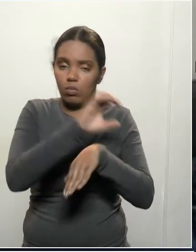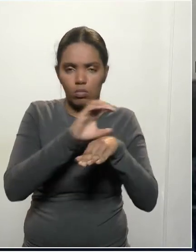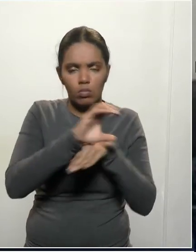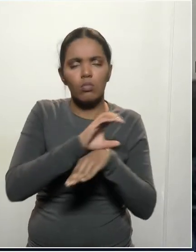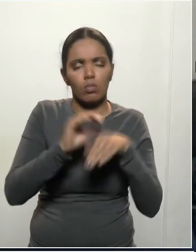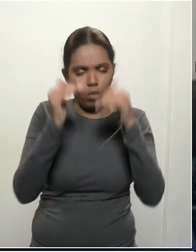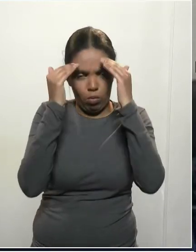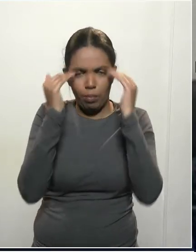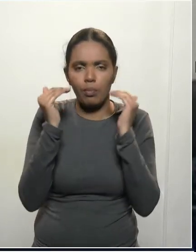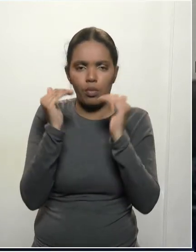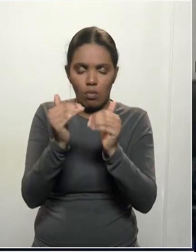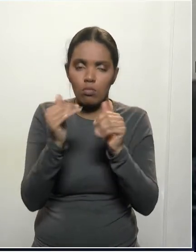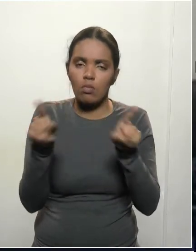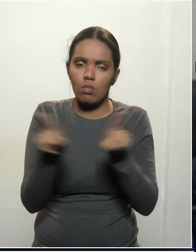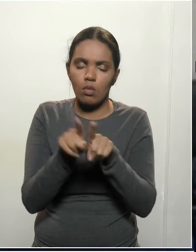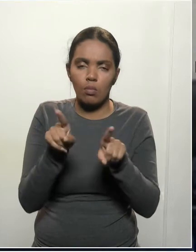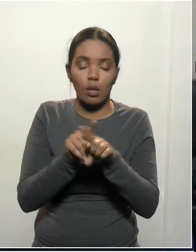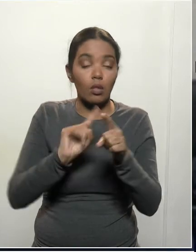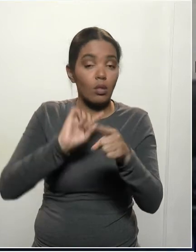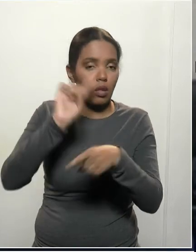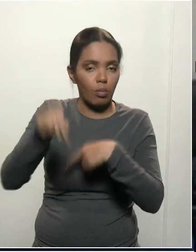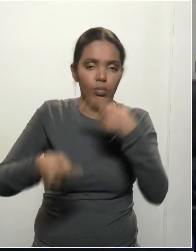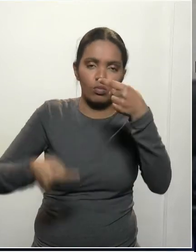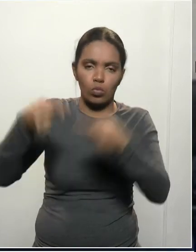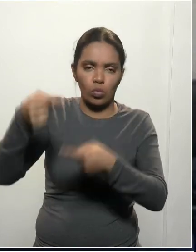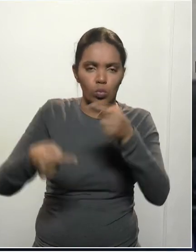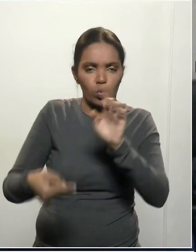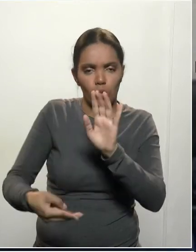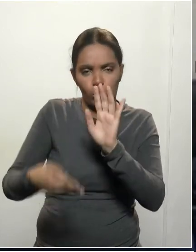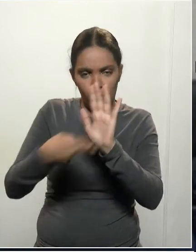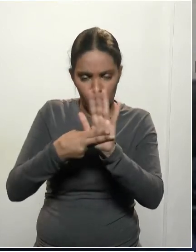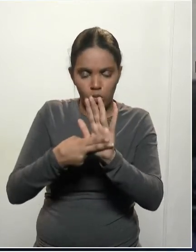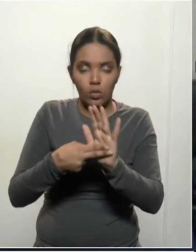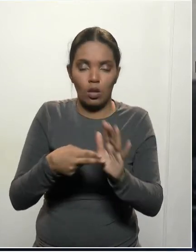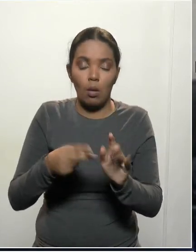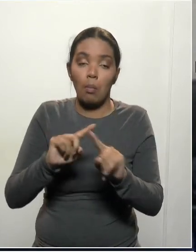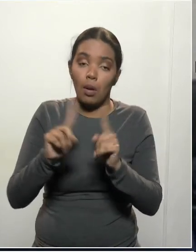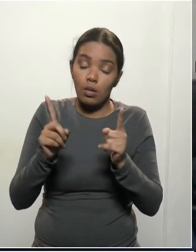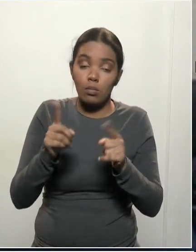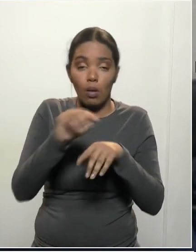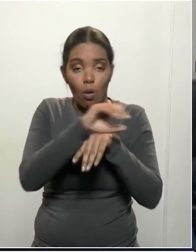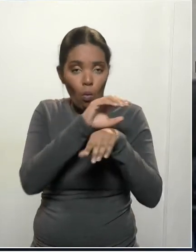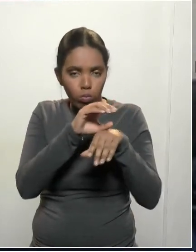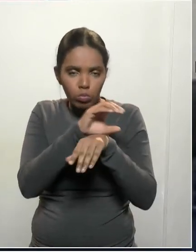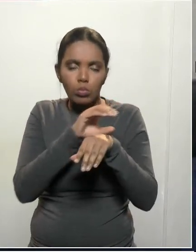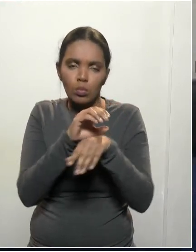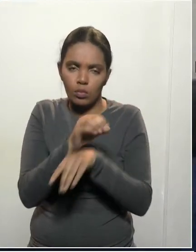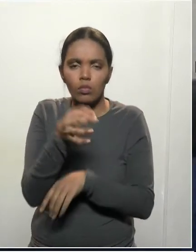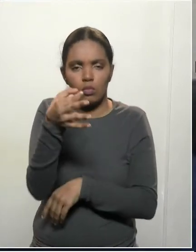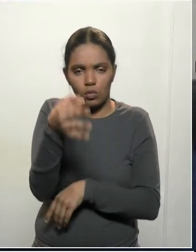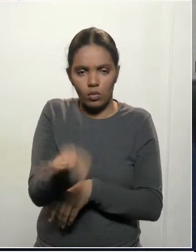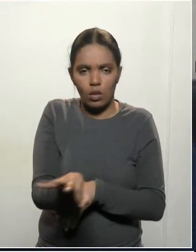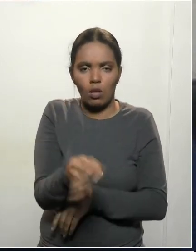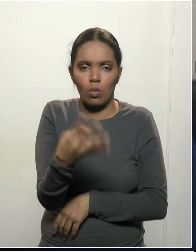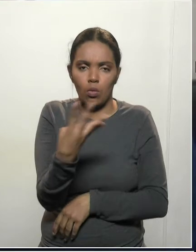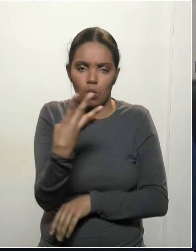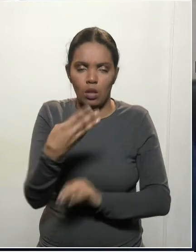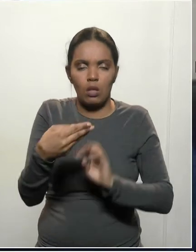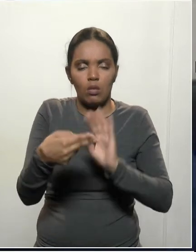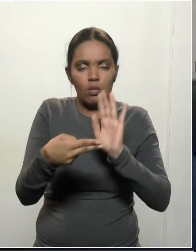a discussão posterior sobre o mérito de cada um. Então, na constitucionalidade, somos pela aprovação das quatro emendas apresentadas,